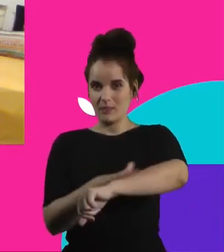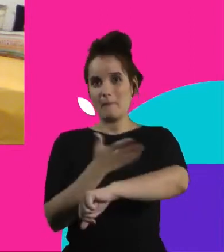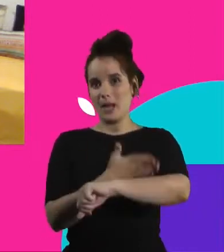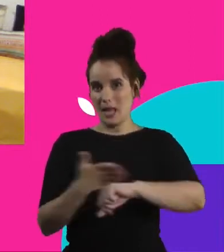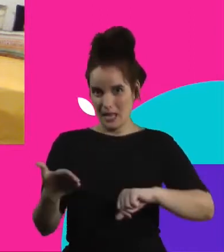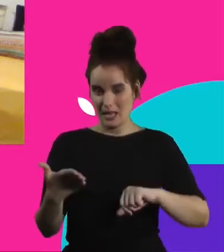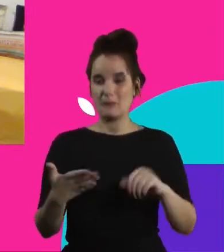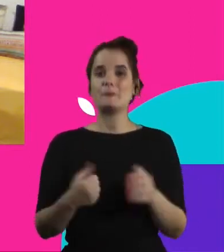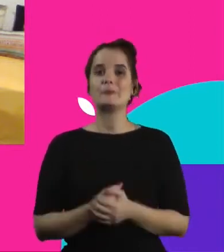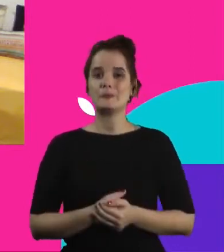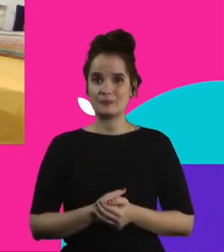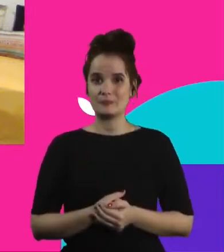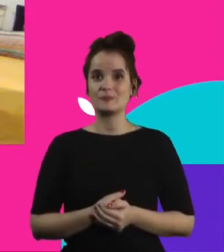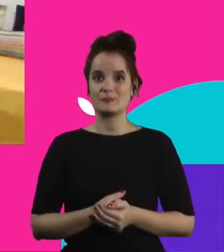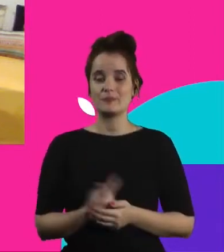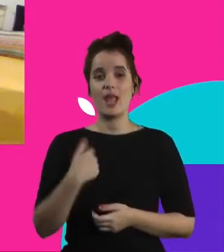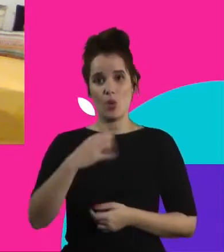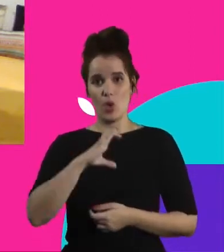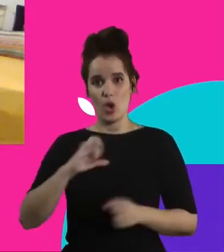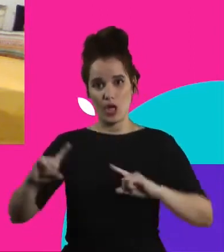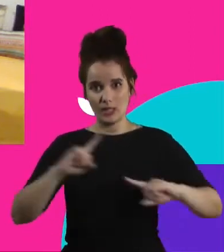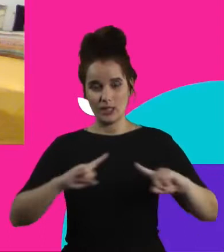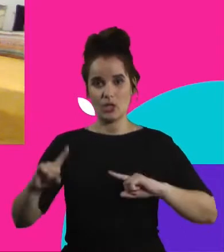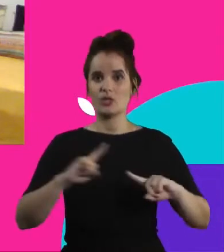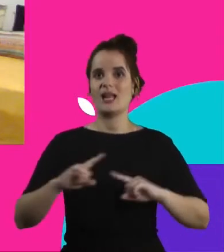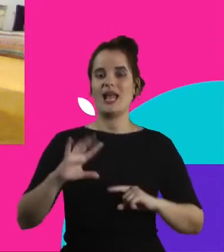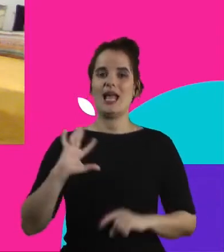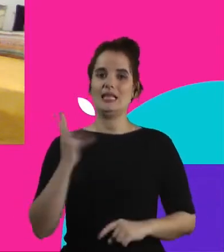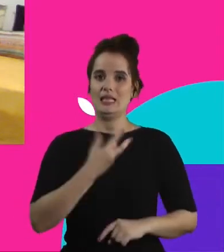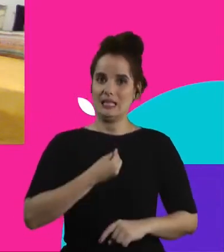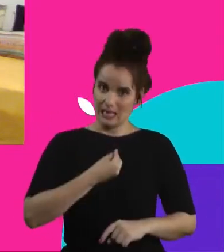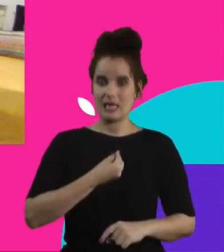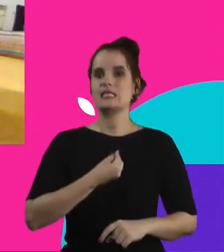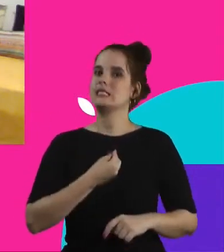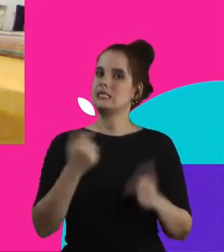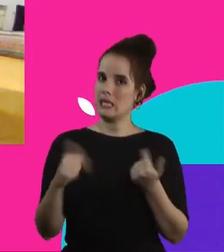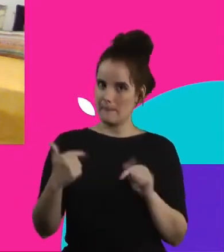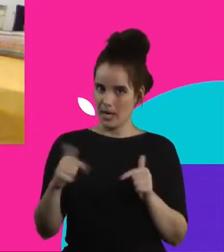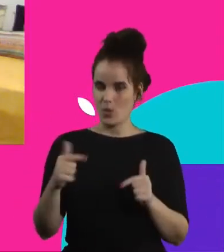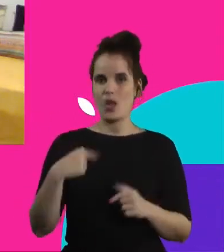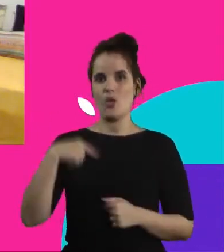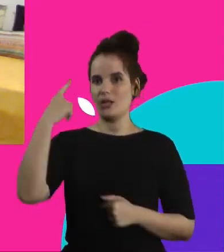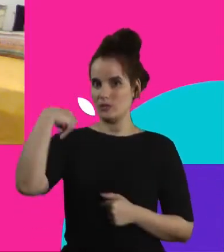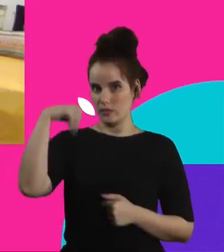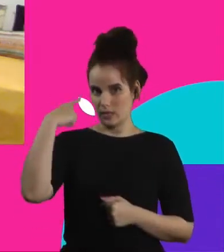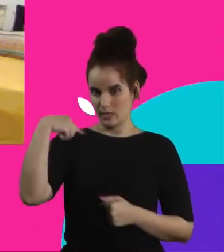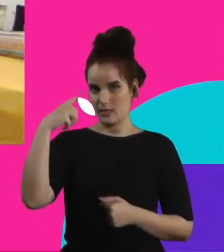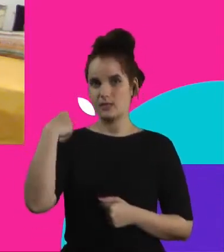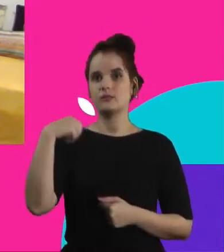branca, né? Sou coordenadora do projeto Transempregos, sou advogada,